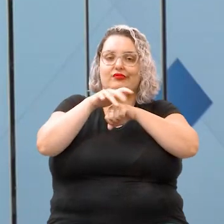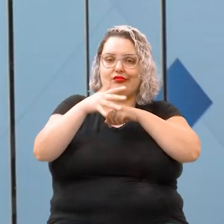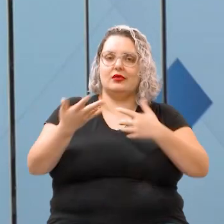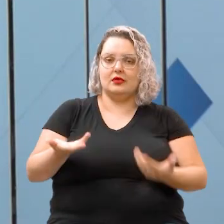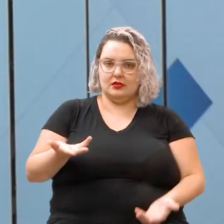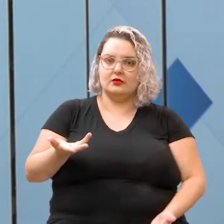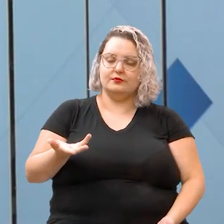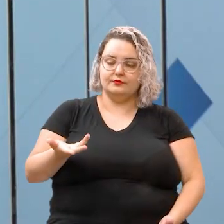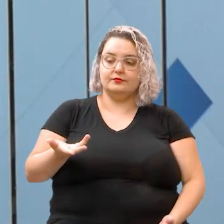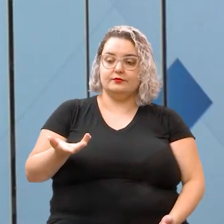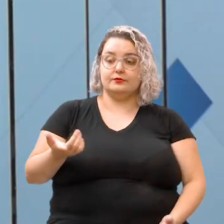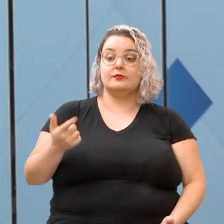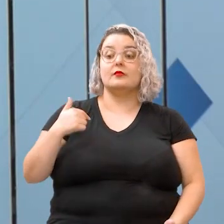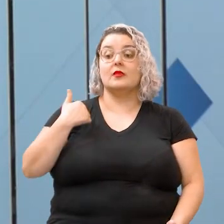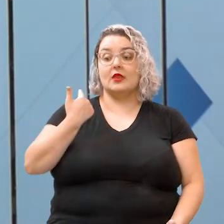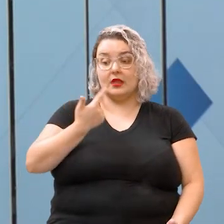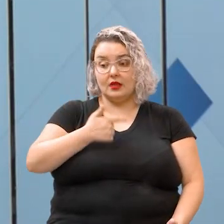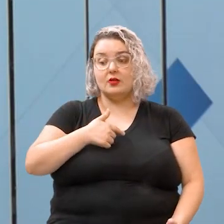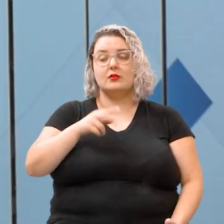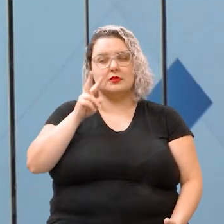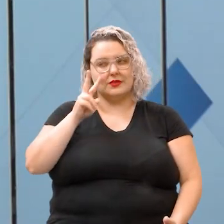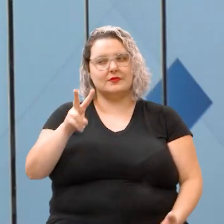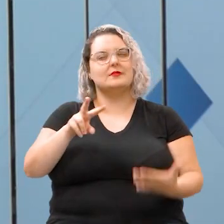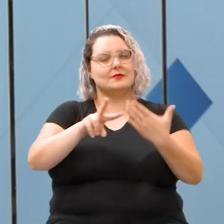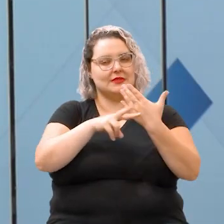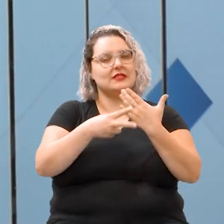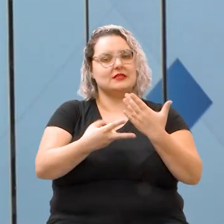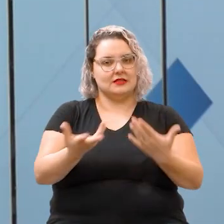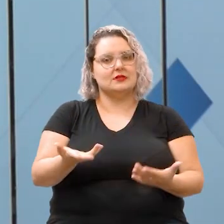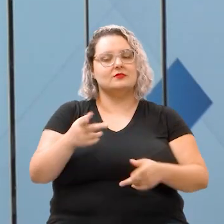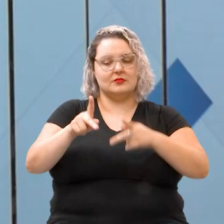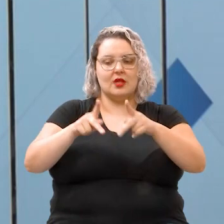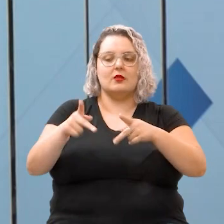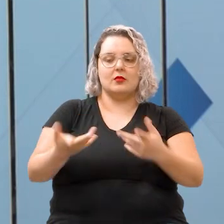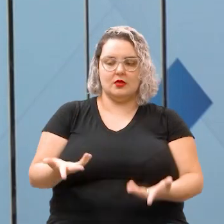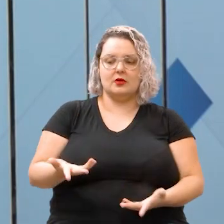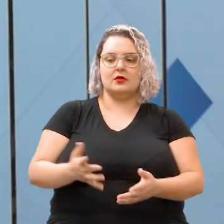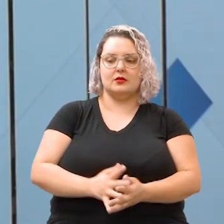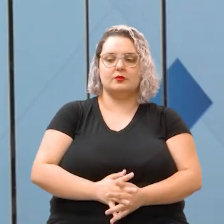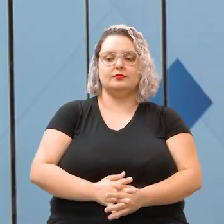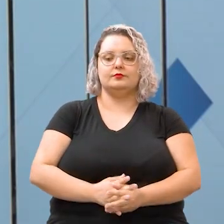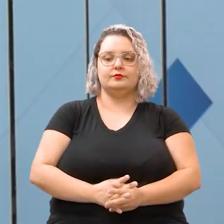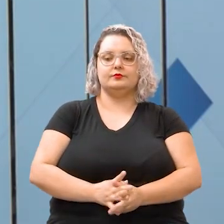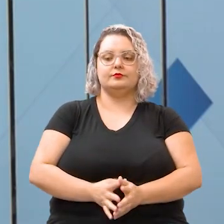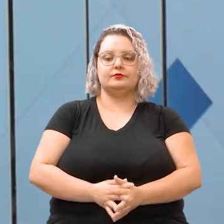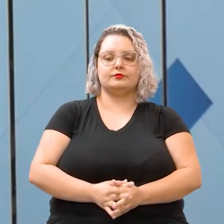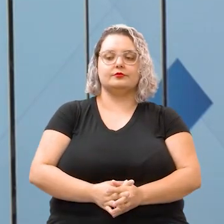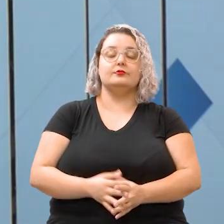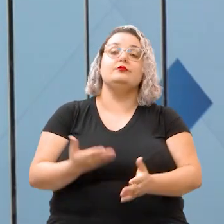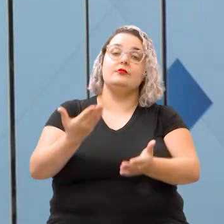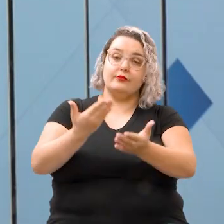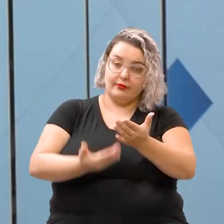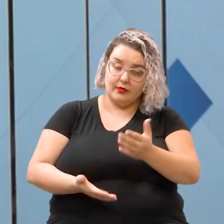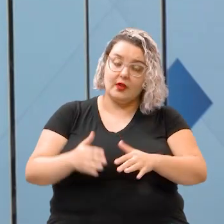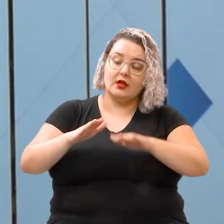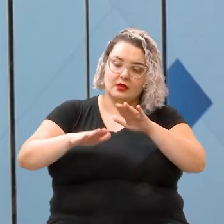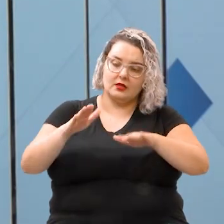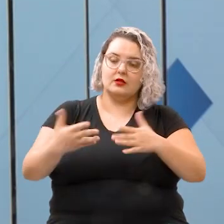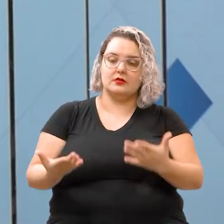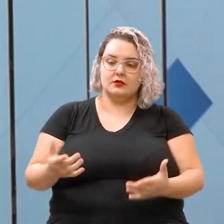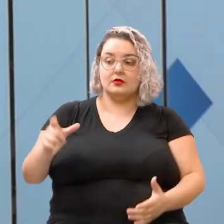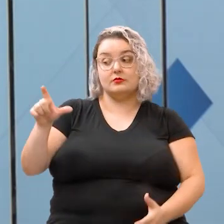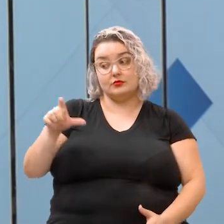Então, assim, a gente vê um pouco desse reflexo, né, da população que perdeu aí, às vezes,